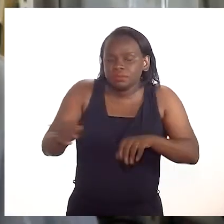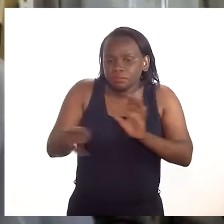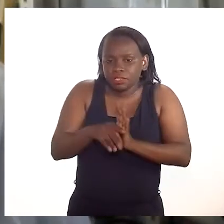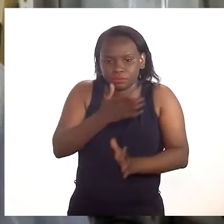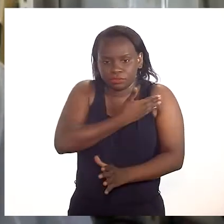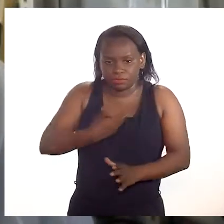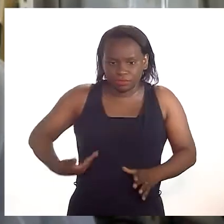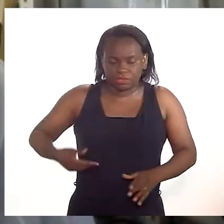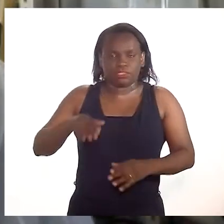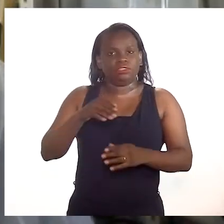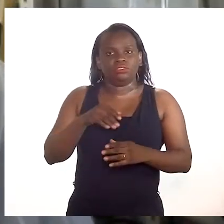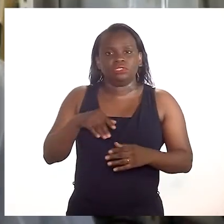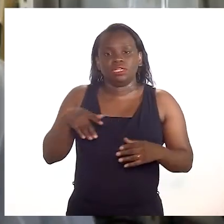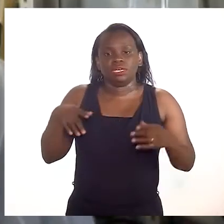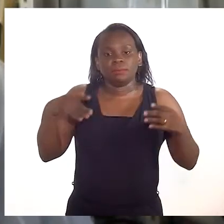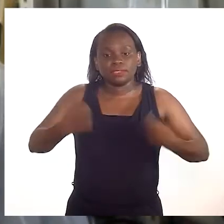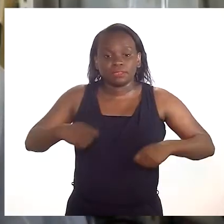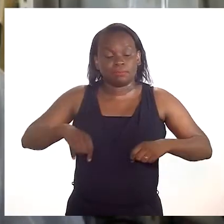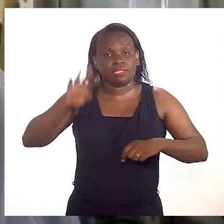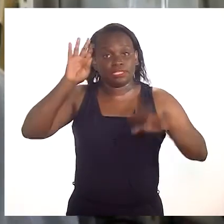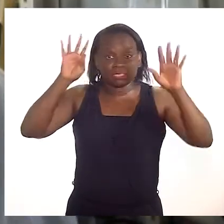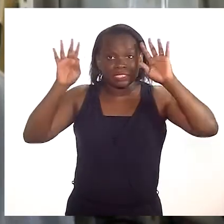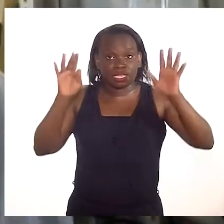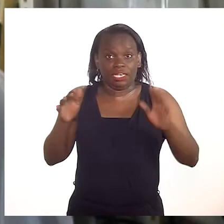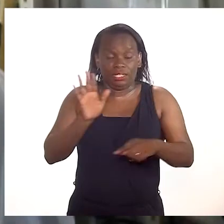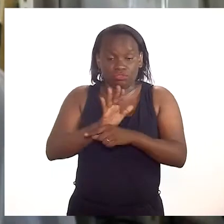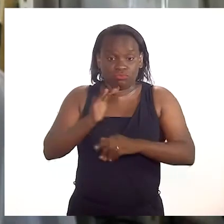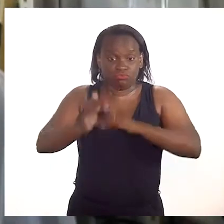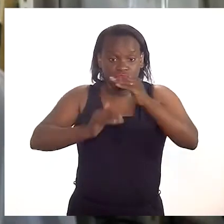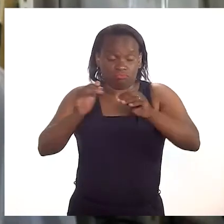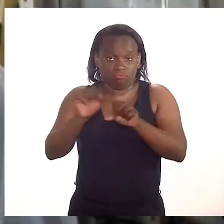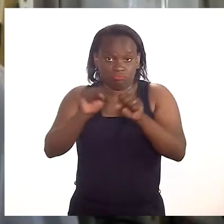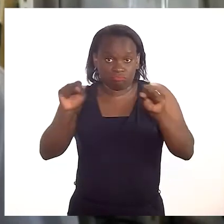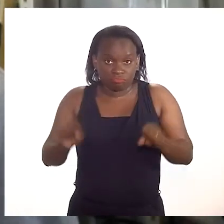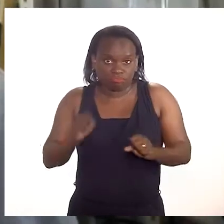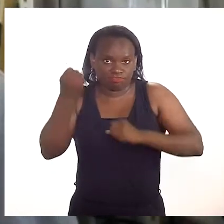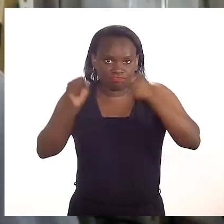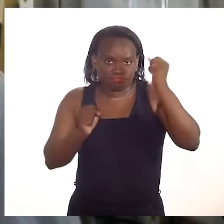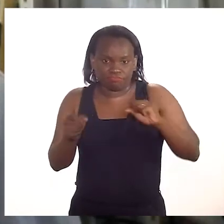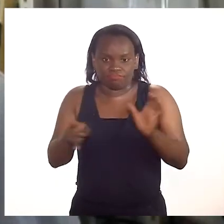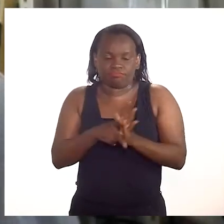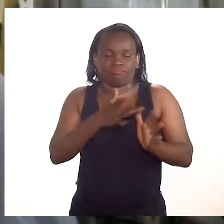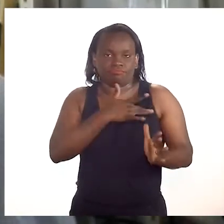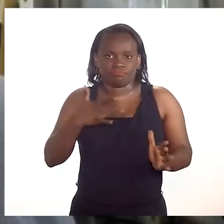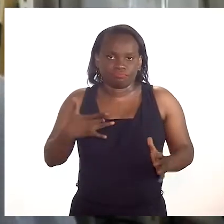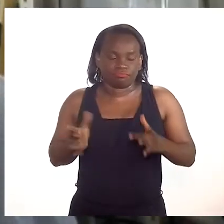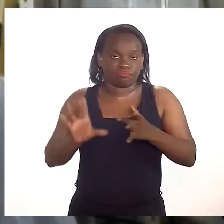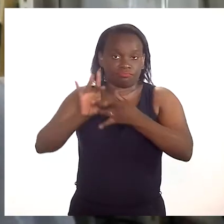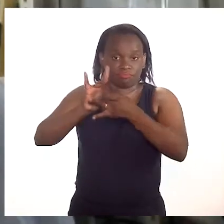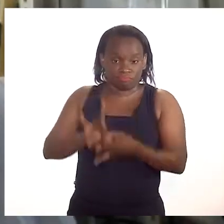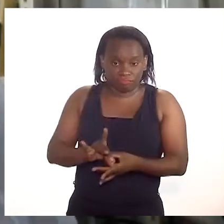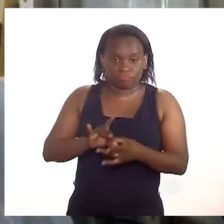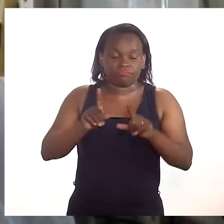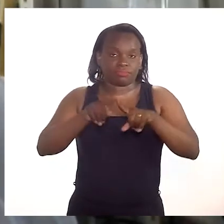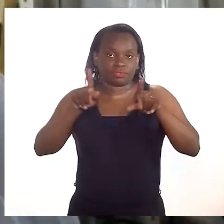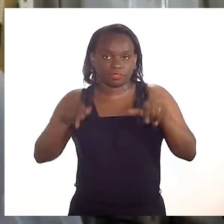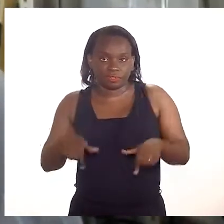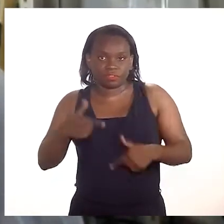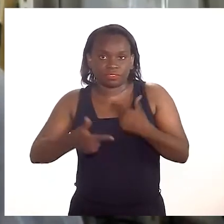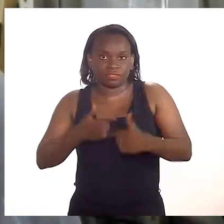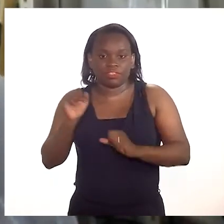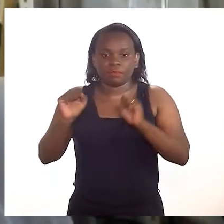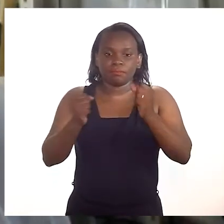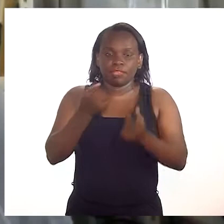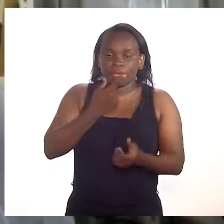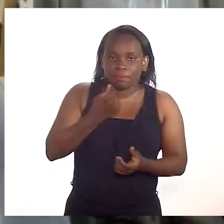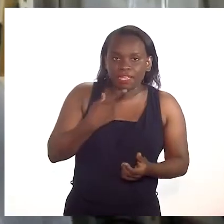do Estado, né, a gente pensar em desenvolver um sistema produtivo da saúde que integre serviços, produção